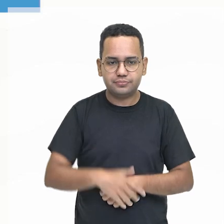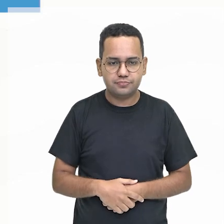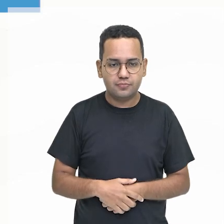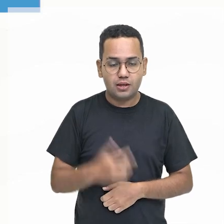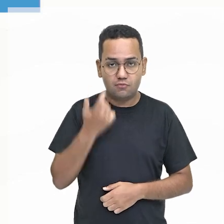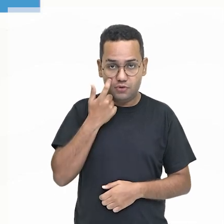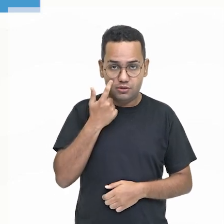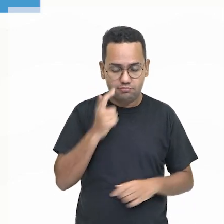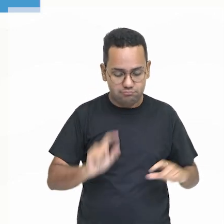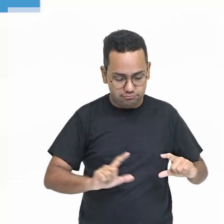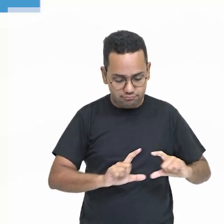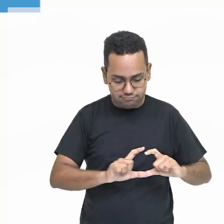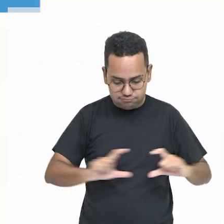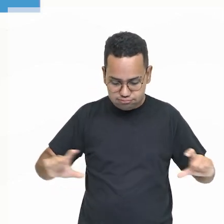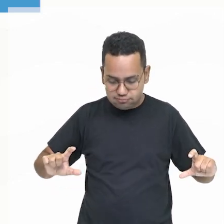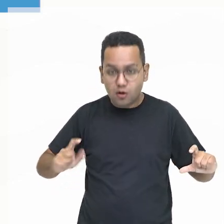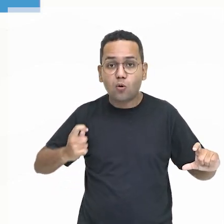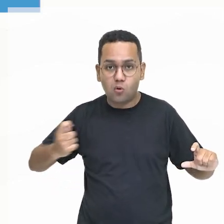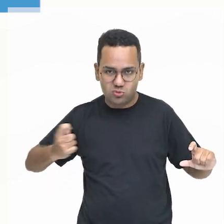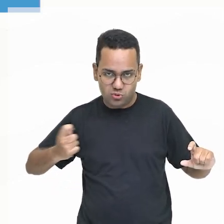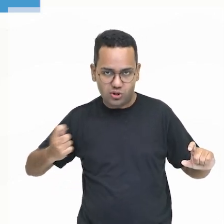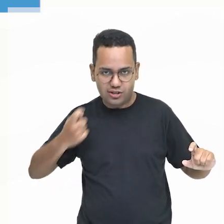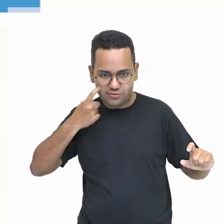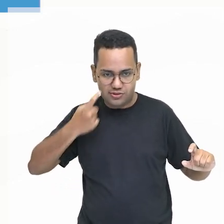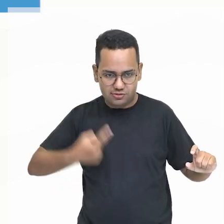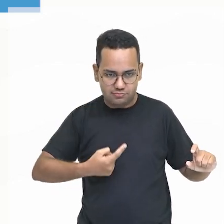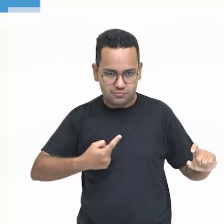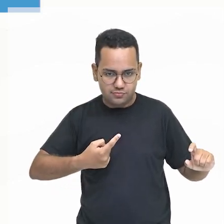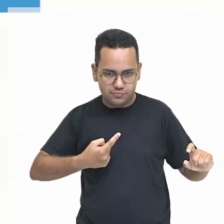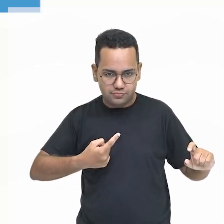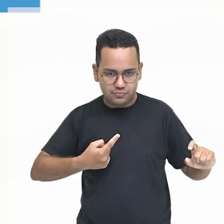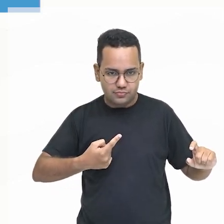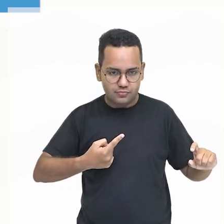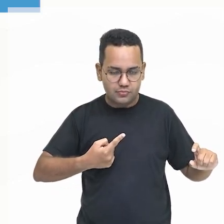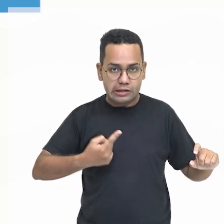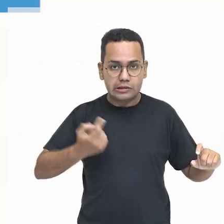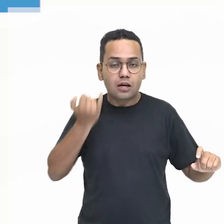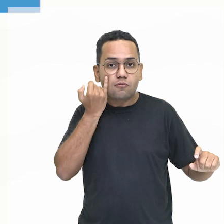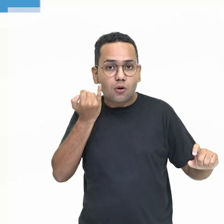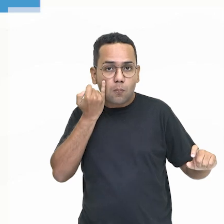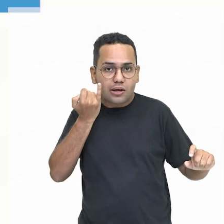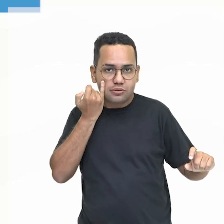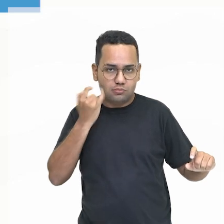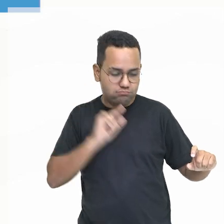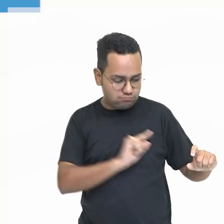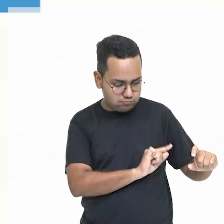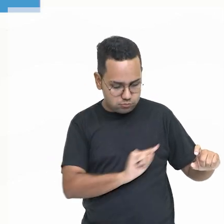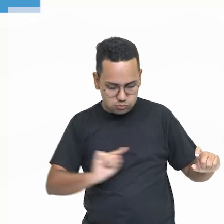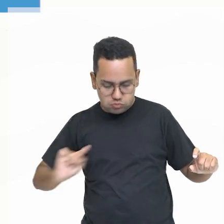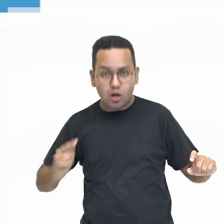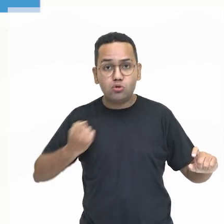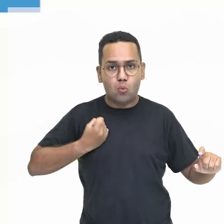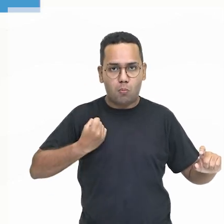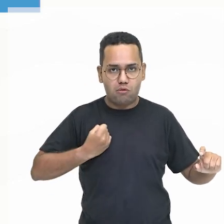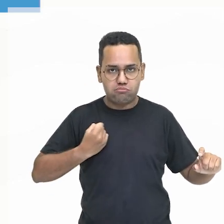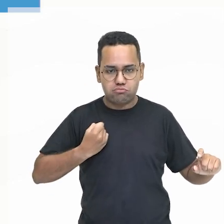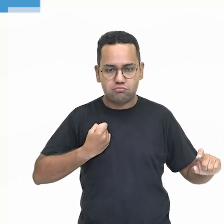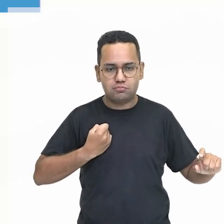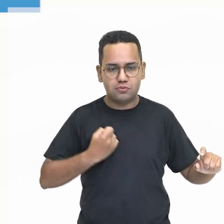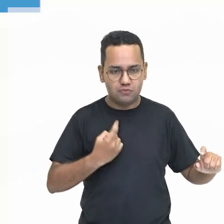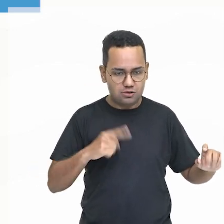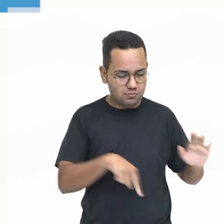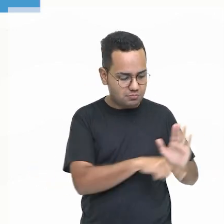trajetória orientada aí que ela começa aqui do men2 veja né Ela tá de um em 1 m Então eu tenho aqui -2